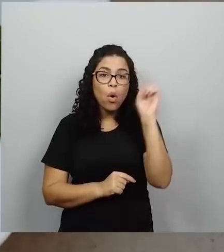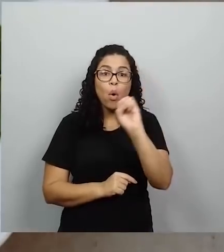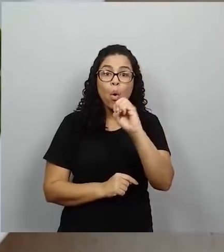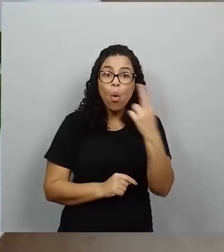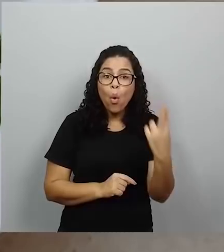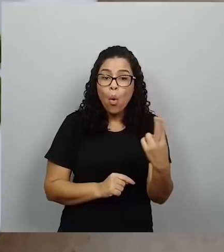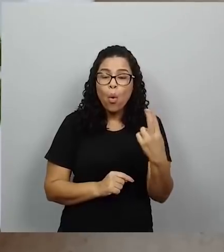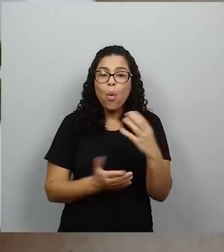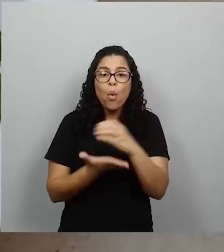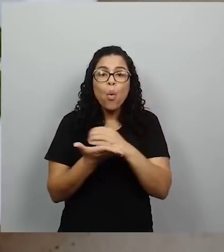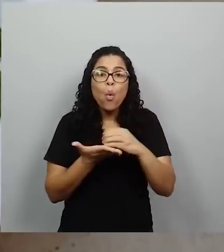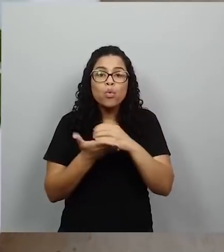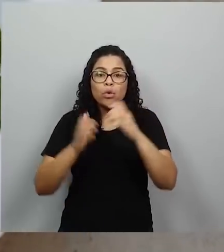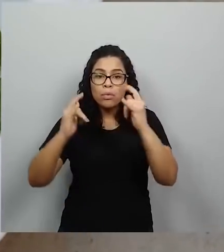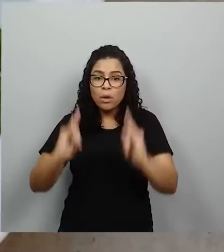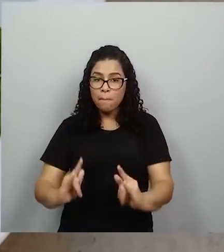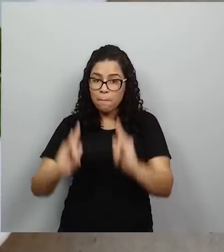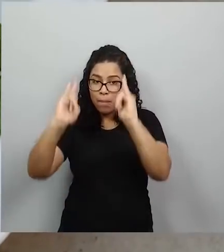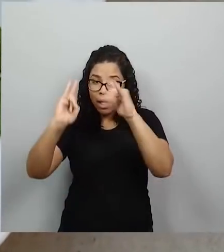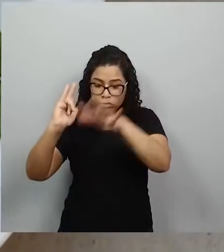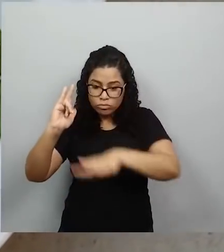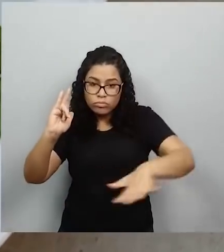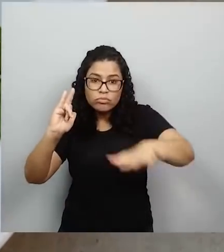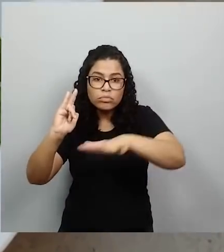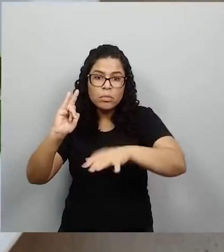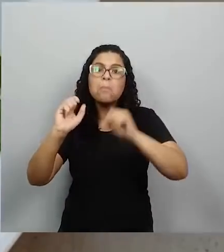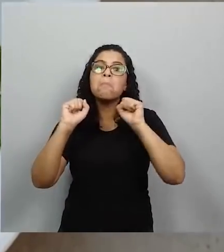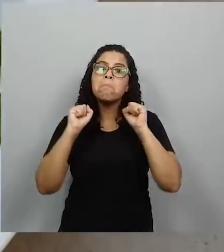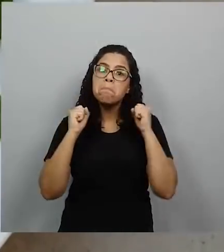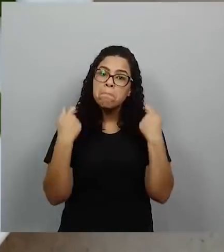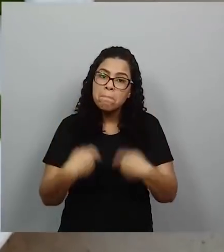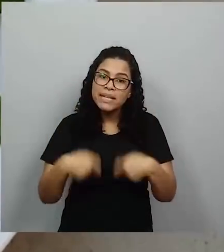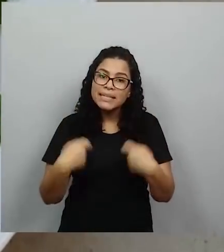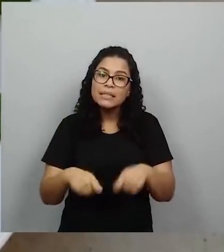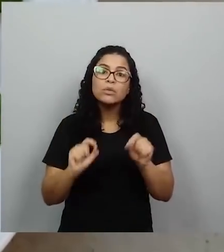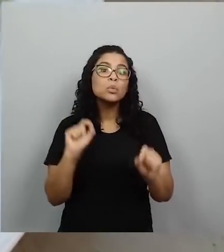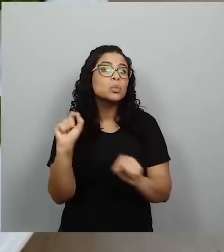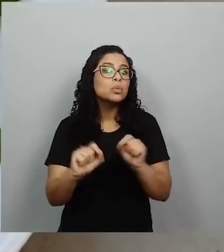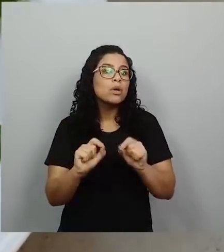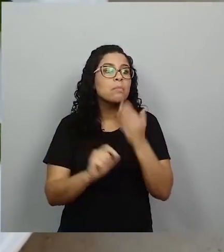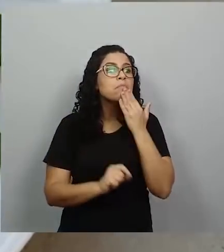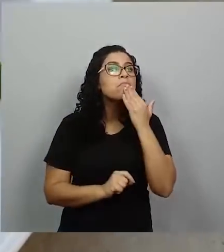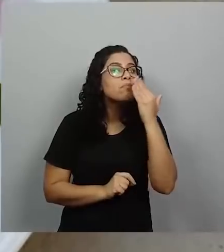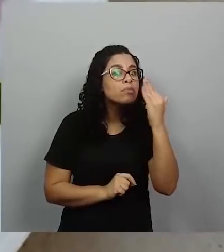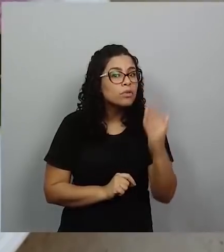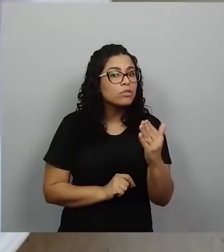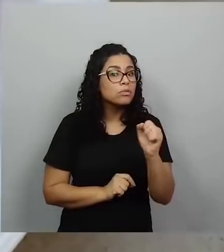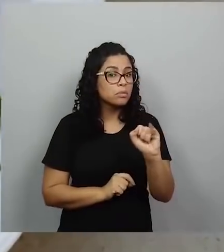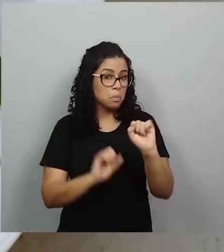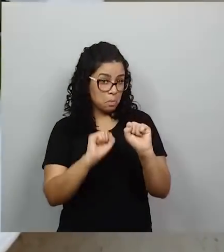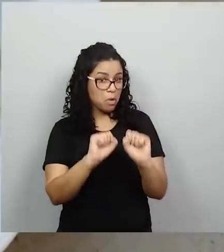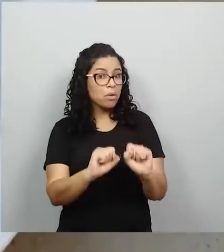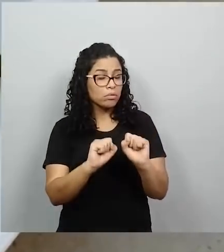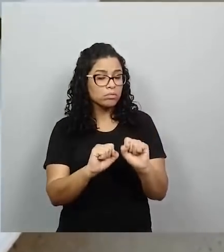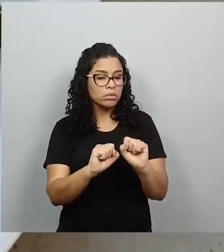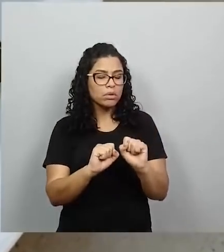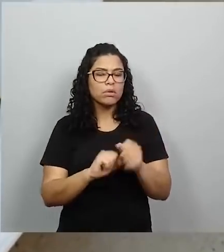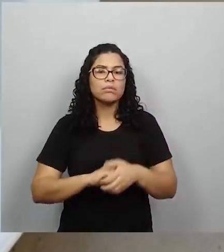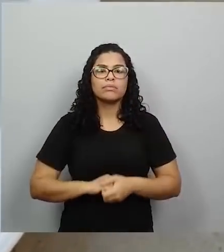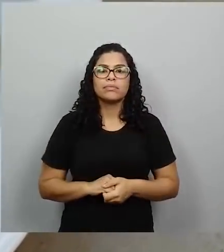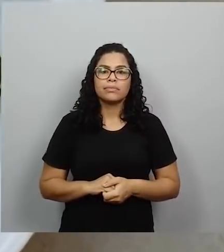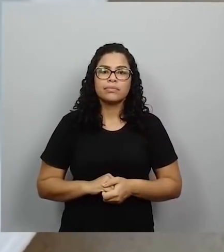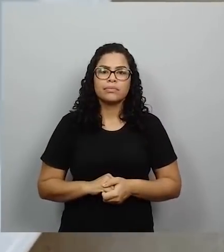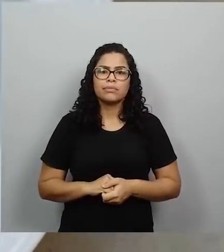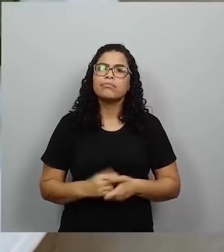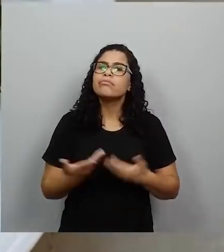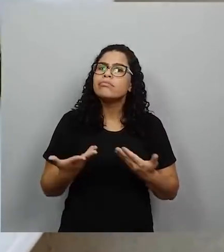condomínio do nosso prédio, nós também precisamos pedir autorização. Outra coisa que devemos observar é: será que eu posso arrancar